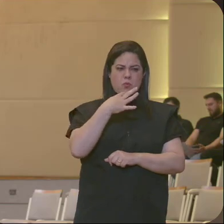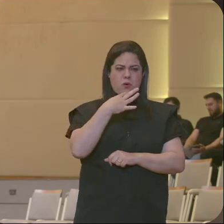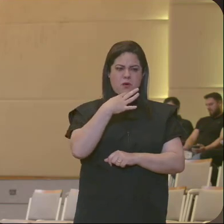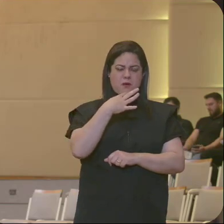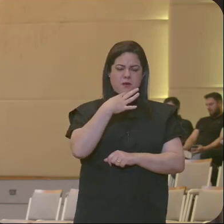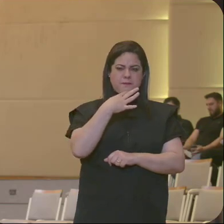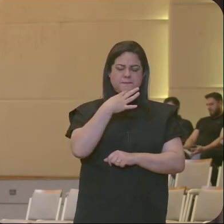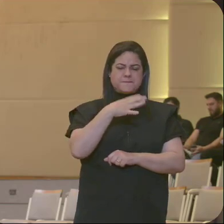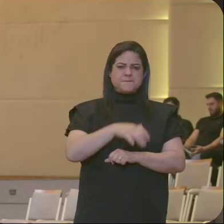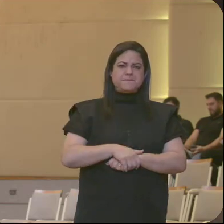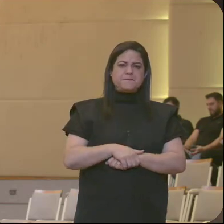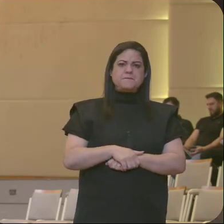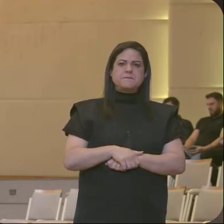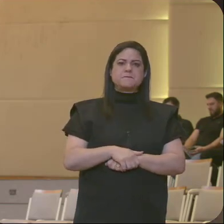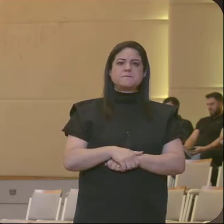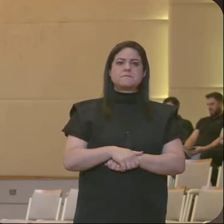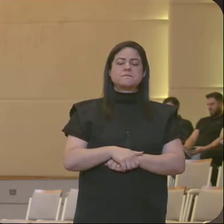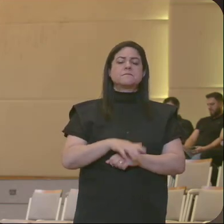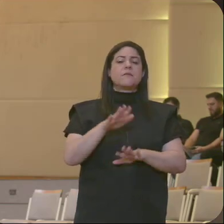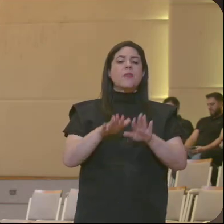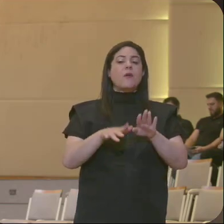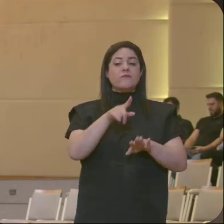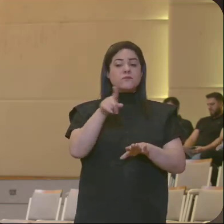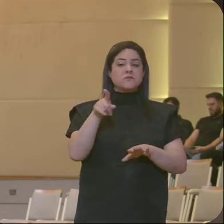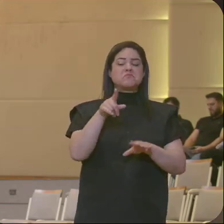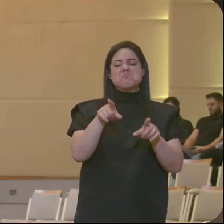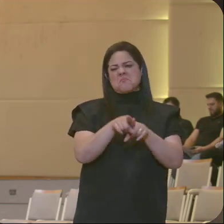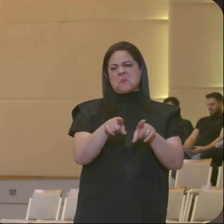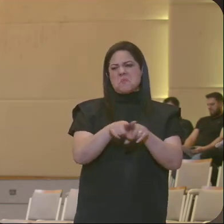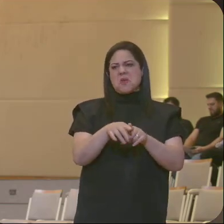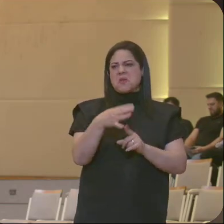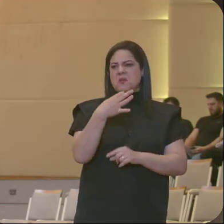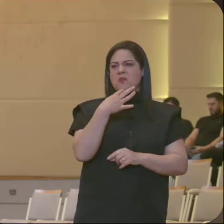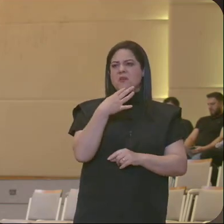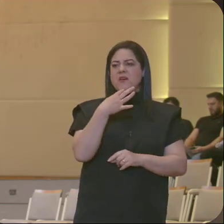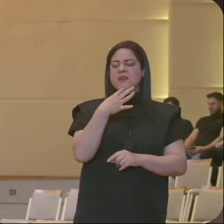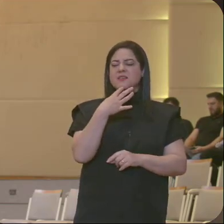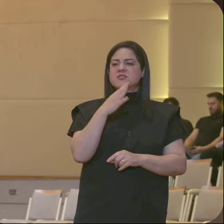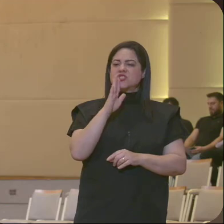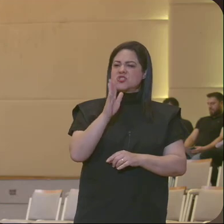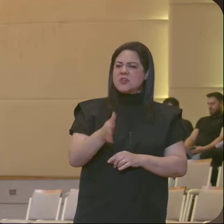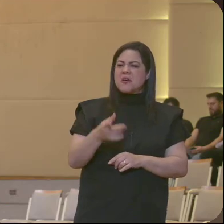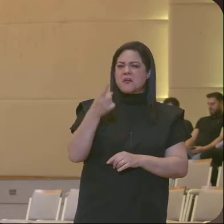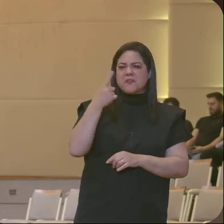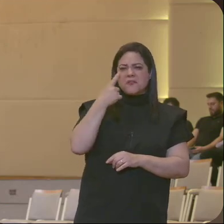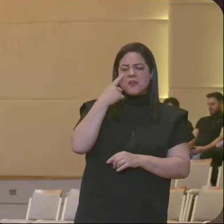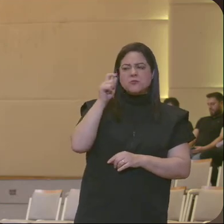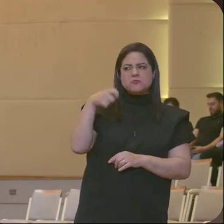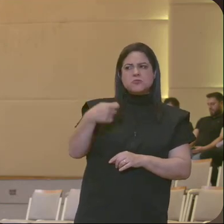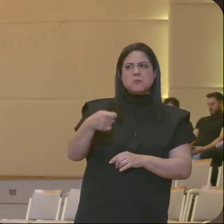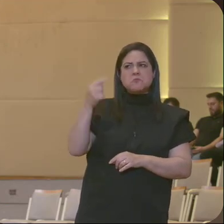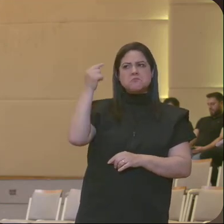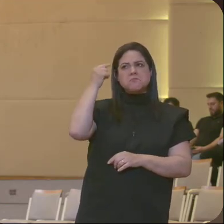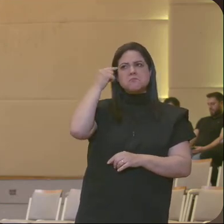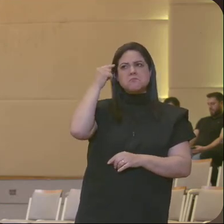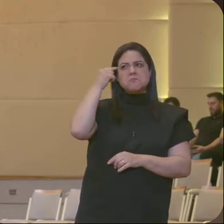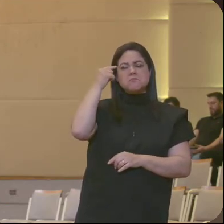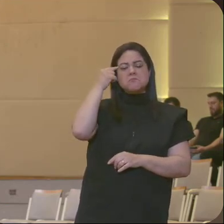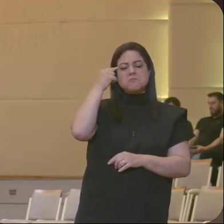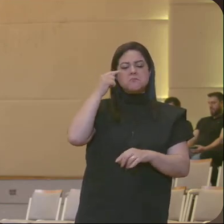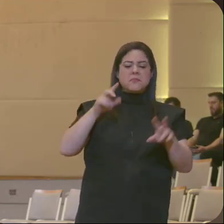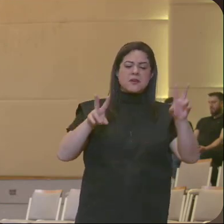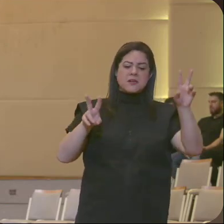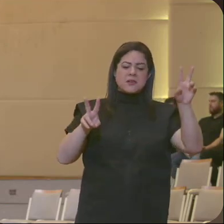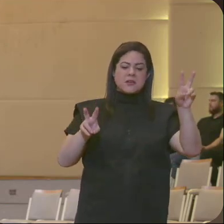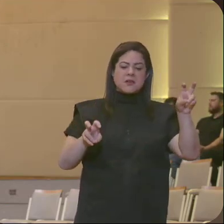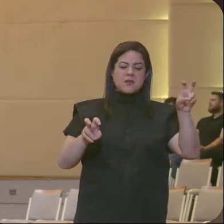dia. E talvez você já tenha ouvido falar alguma vez, ou já tenha até parado para meditar e pensar nesse termo,